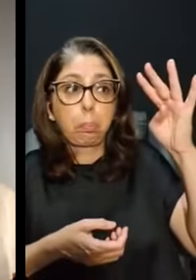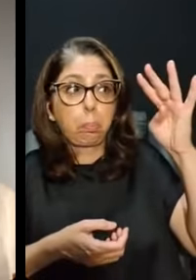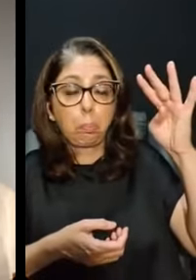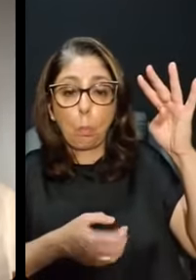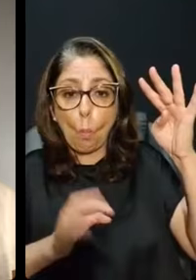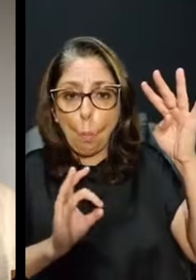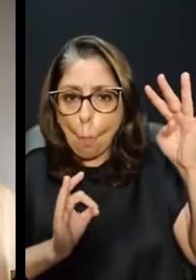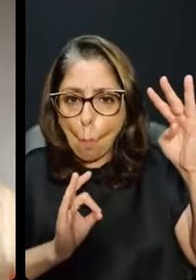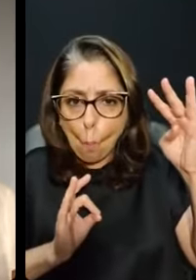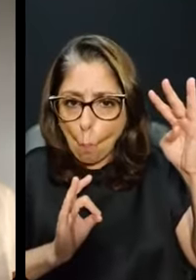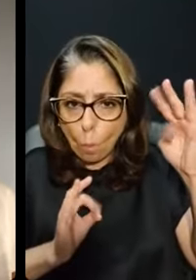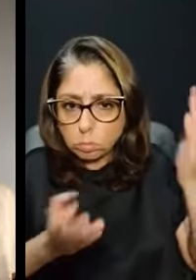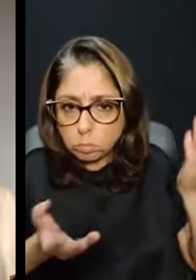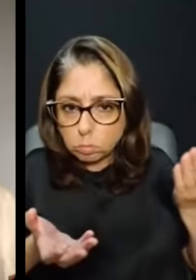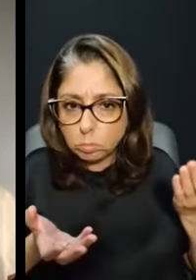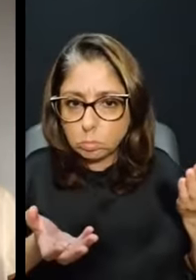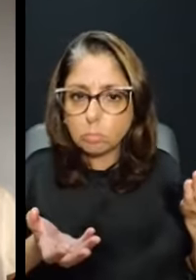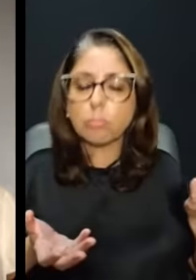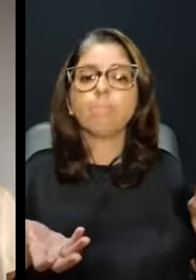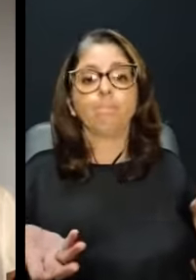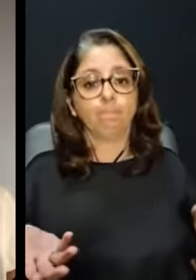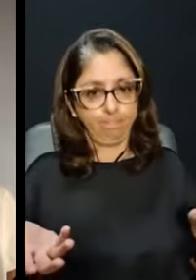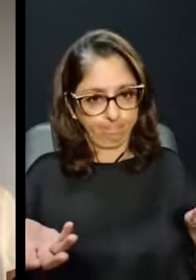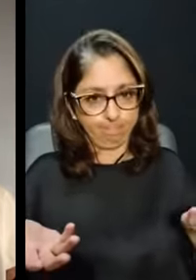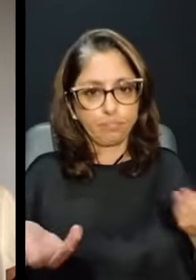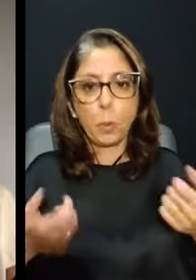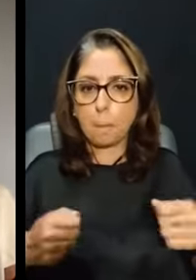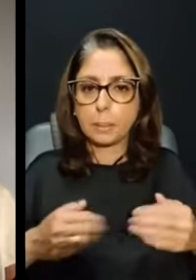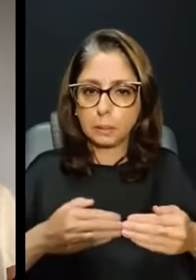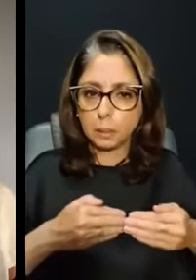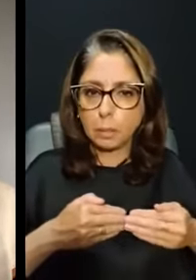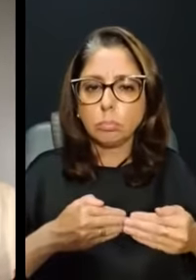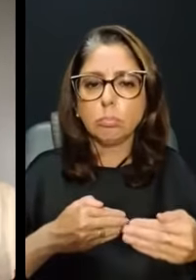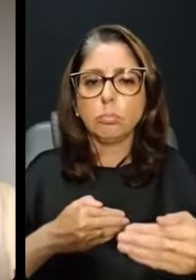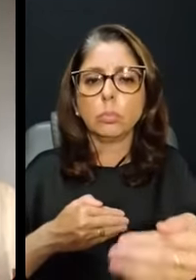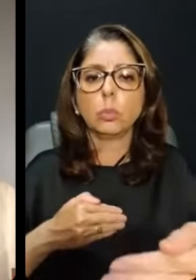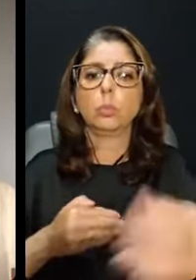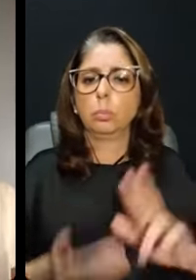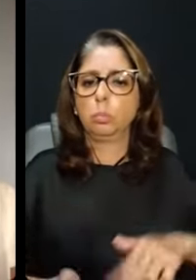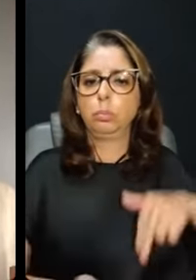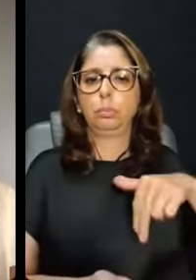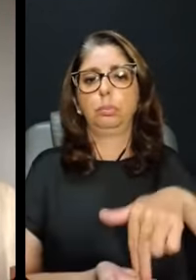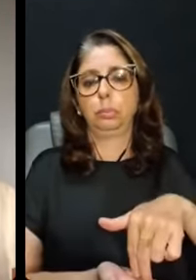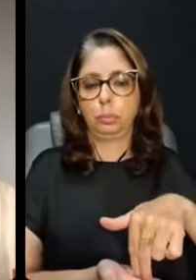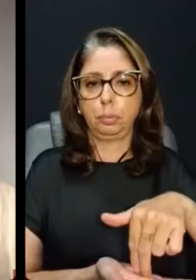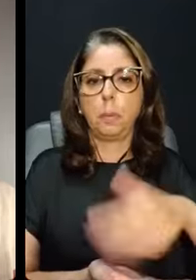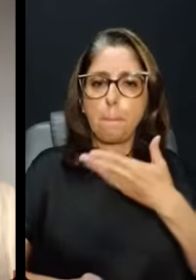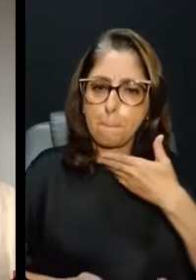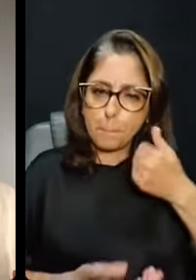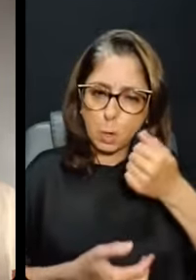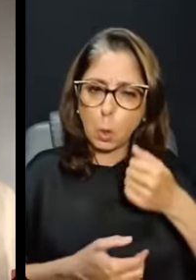a responsabilidade de você melhorar cada vez mais o seu espaço. Então, talvez agora você só consiga